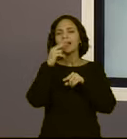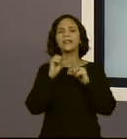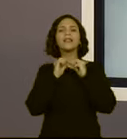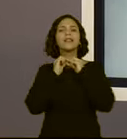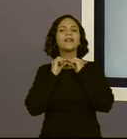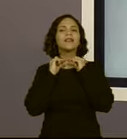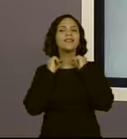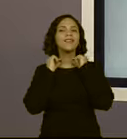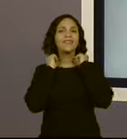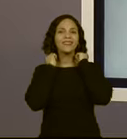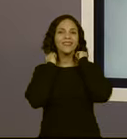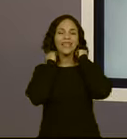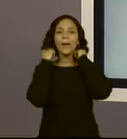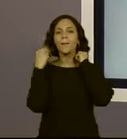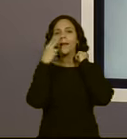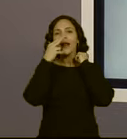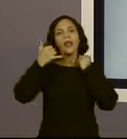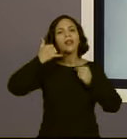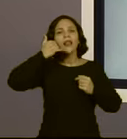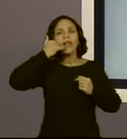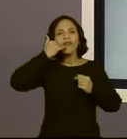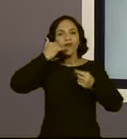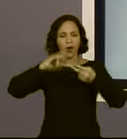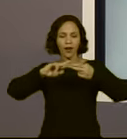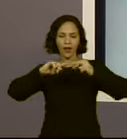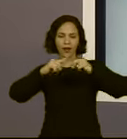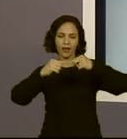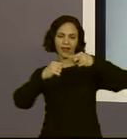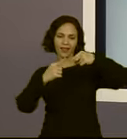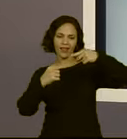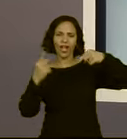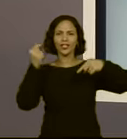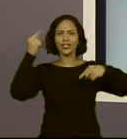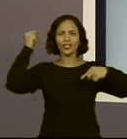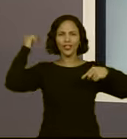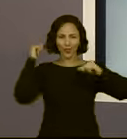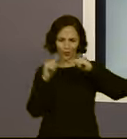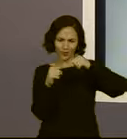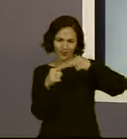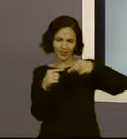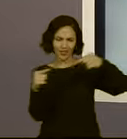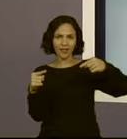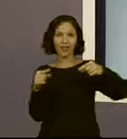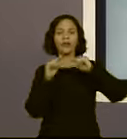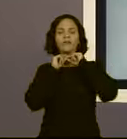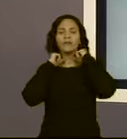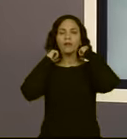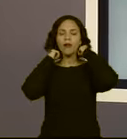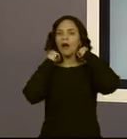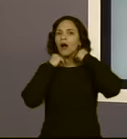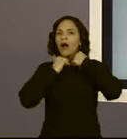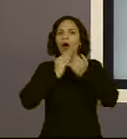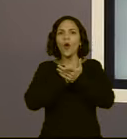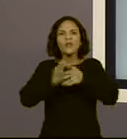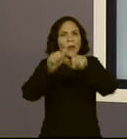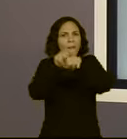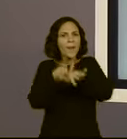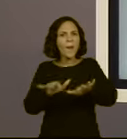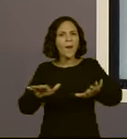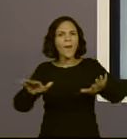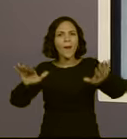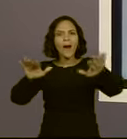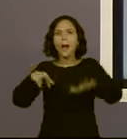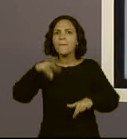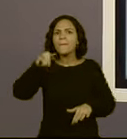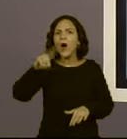um colar que parecia um fio de telefone no telefone antigo tá gente e aí aquilo virou uma moda uma febre